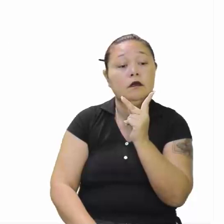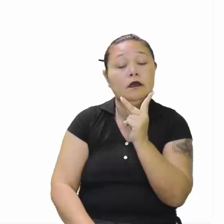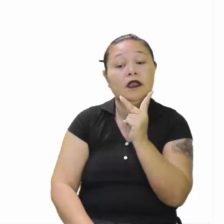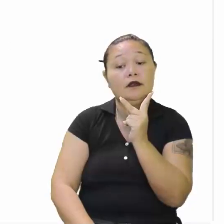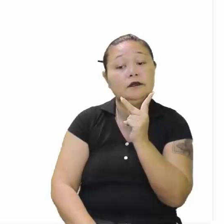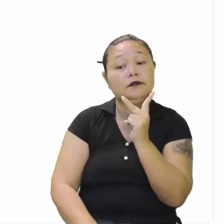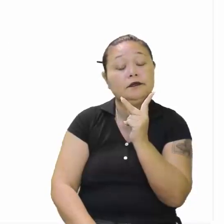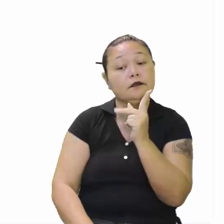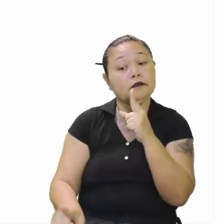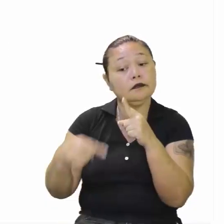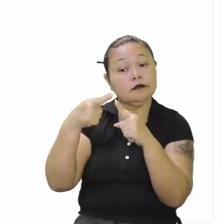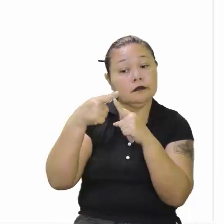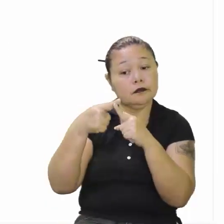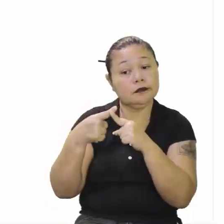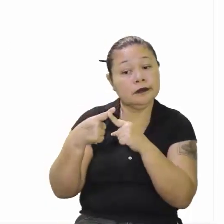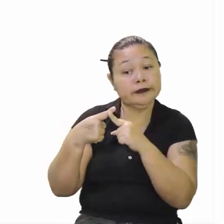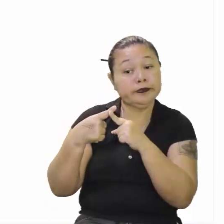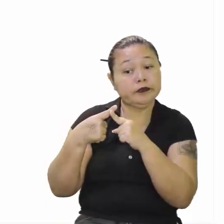vezes,